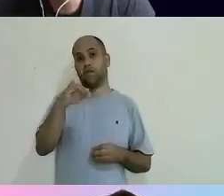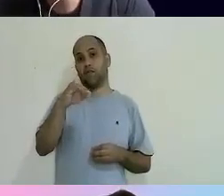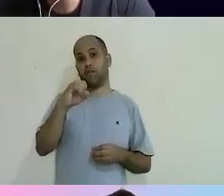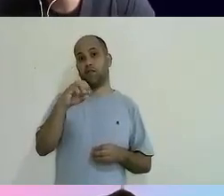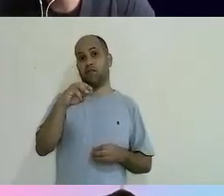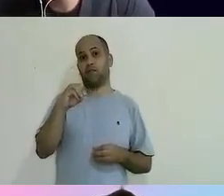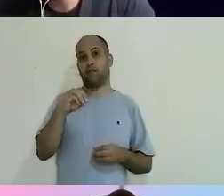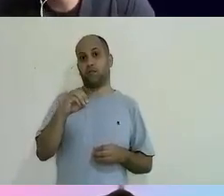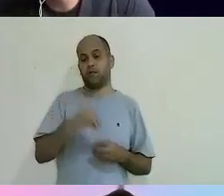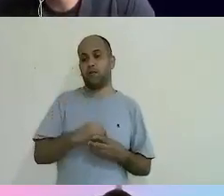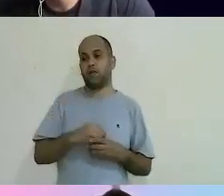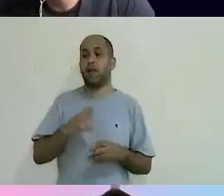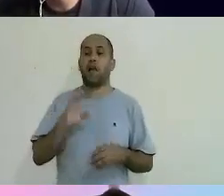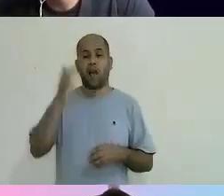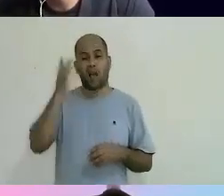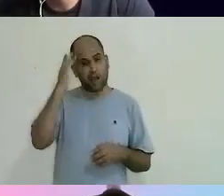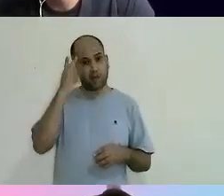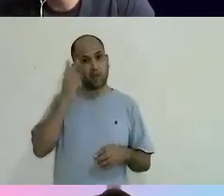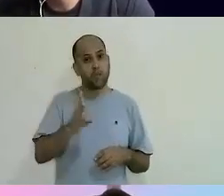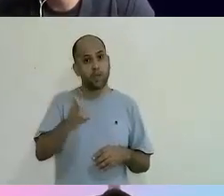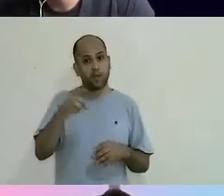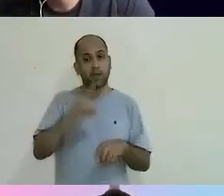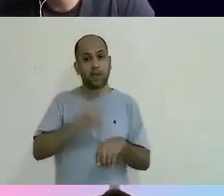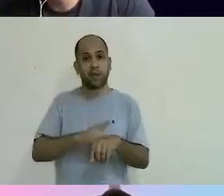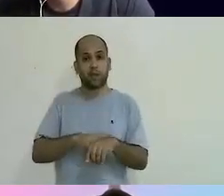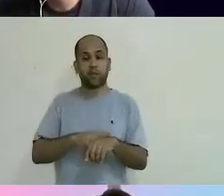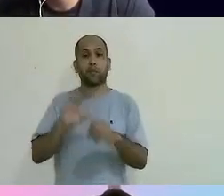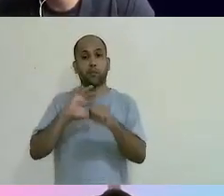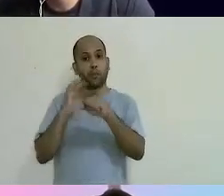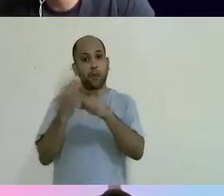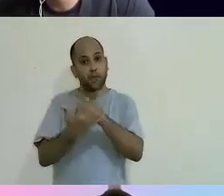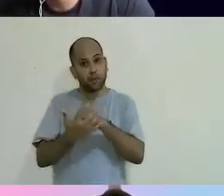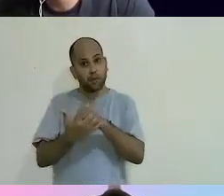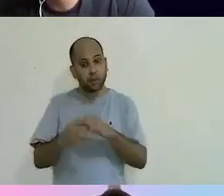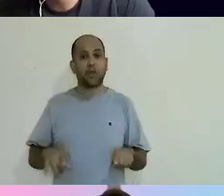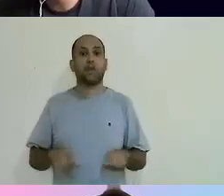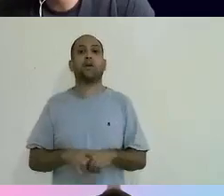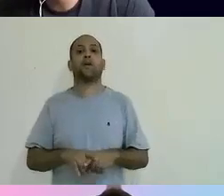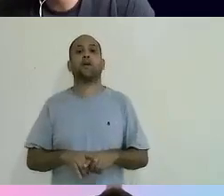Eu acho que mesmo nesse momento de pandemia, como em qualquer outro, né,